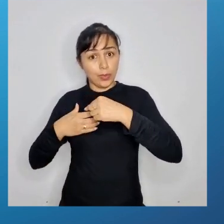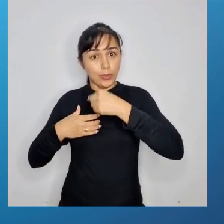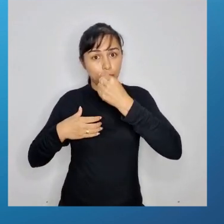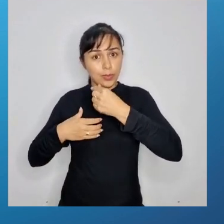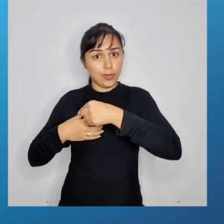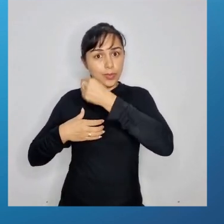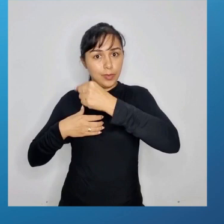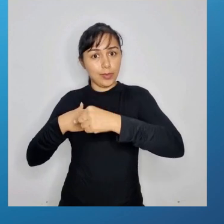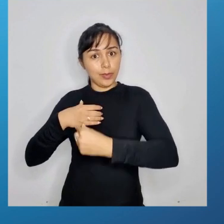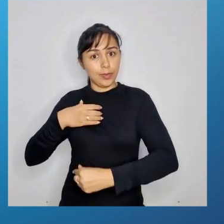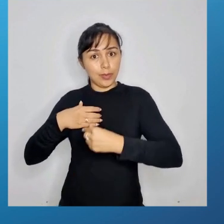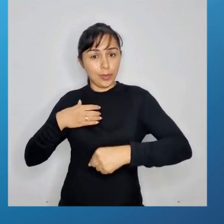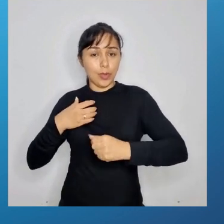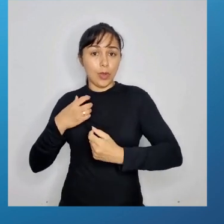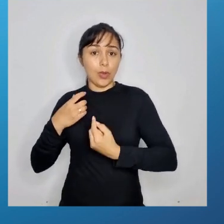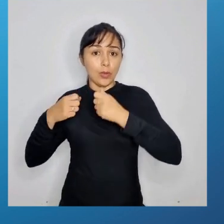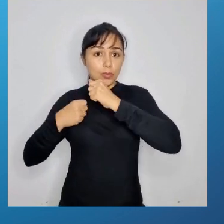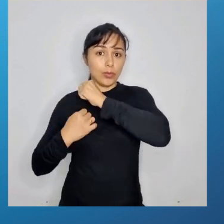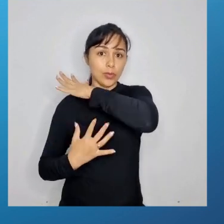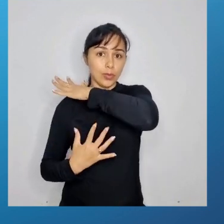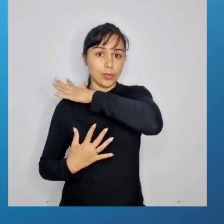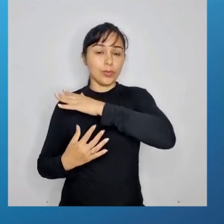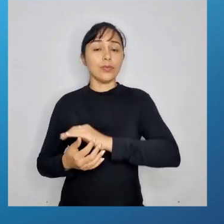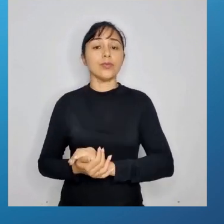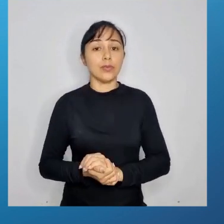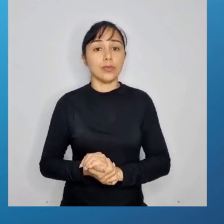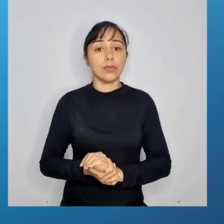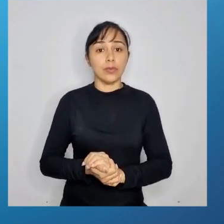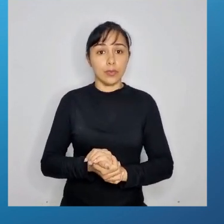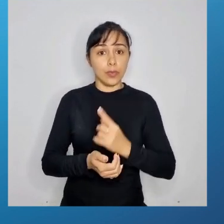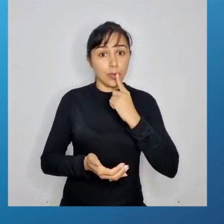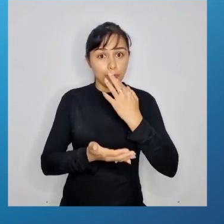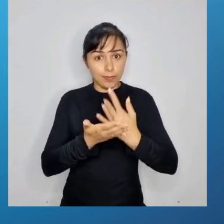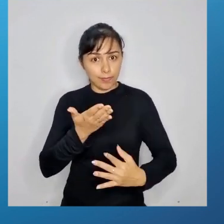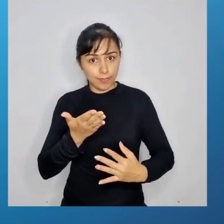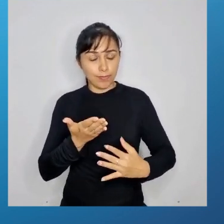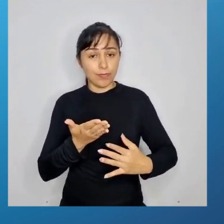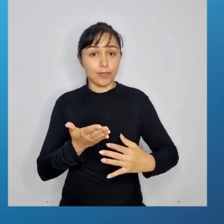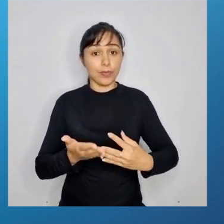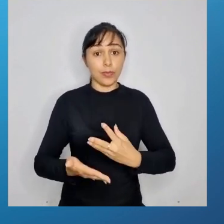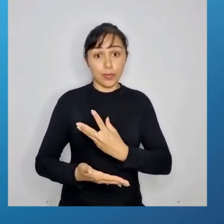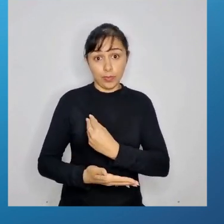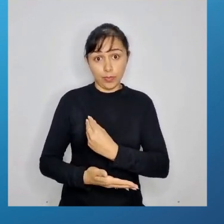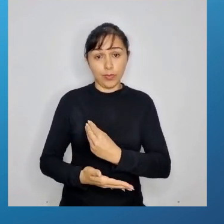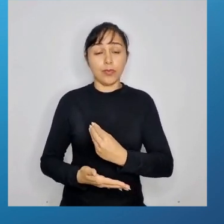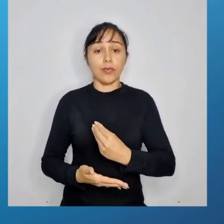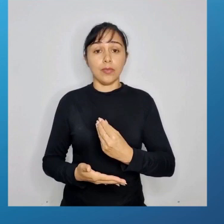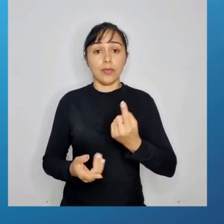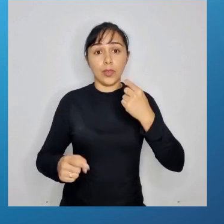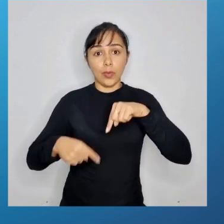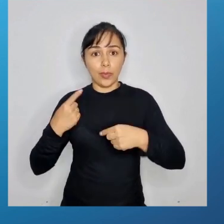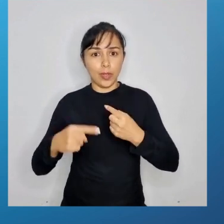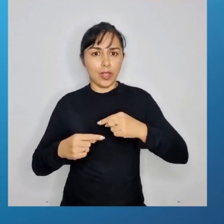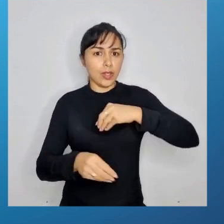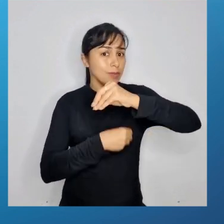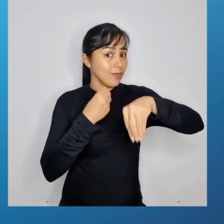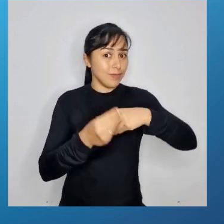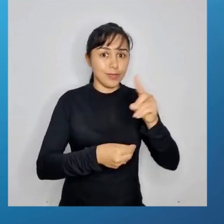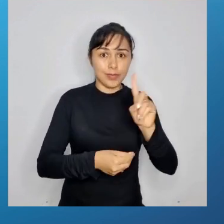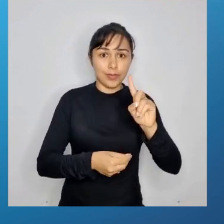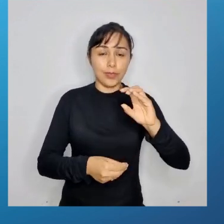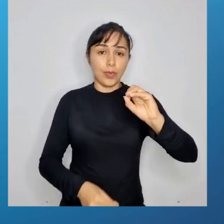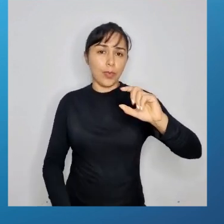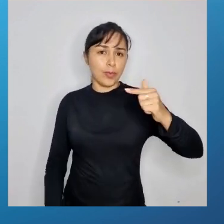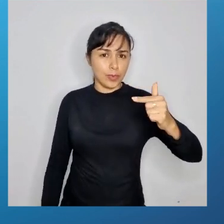ventrículos. Perceba que nos mamíferos, o sangue arterial, sangue rico em oxigênio, não se mistura com sangue rico em gás carbônico, que é o sangue